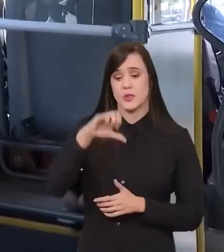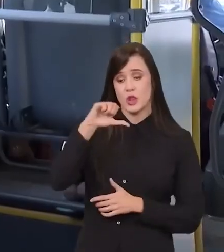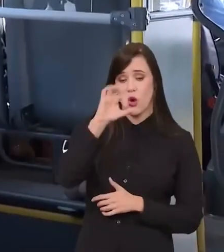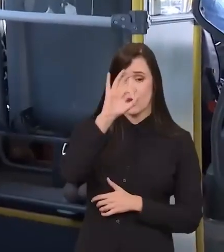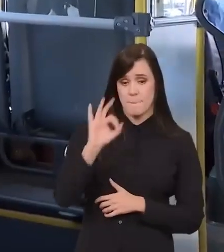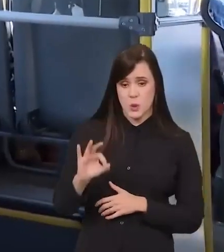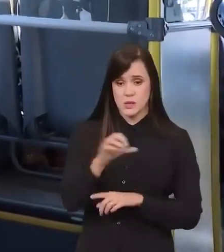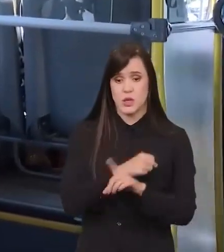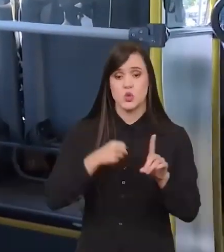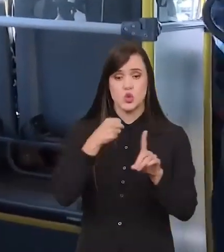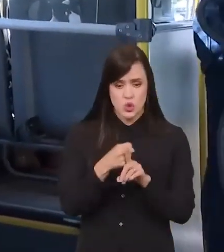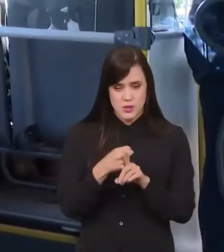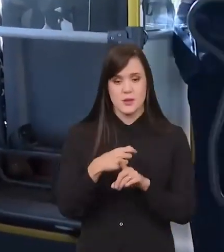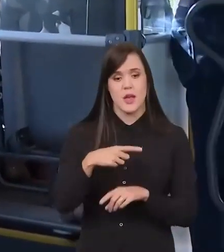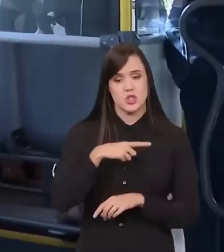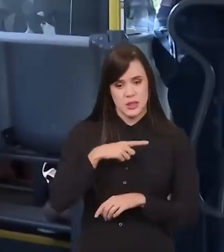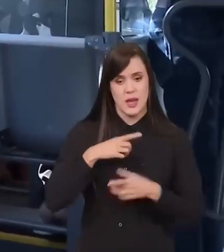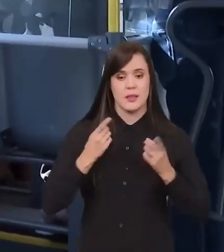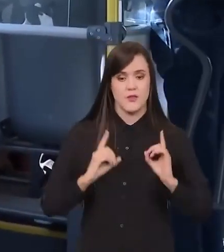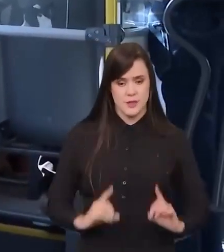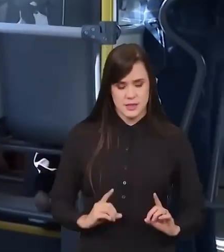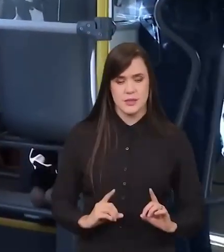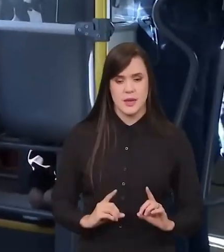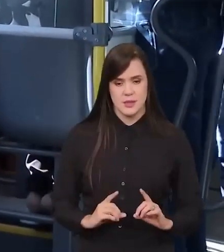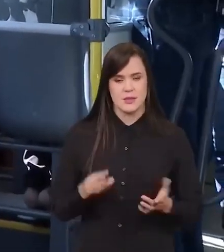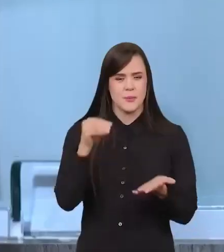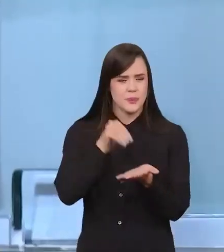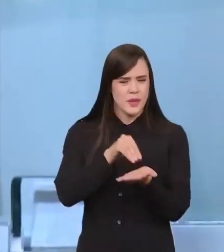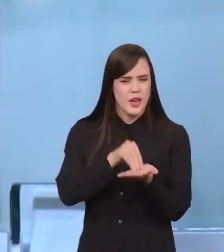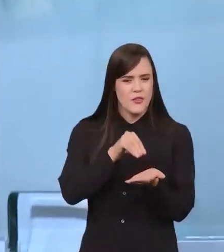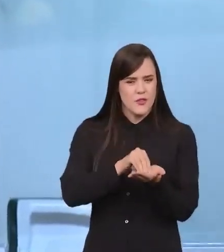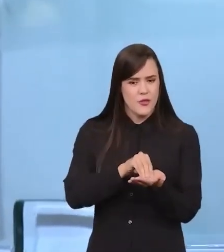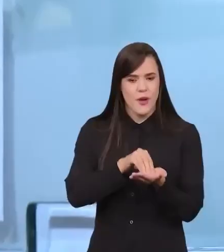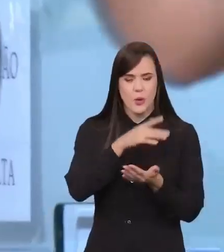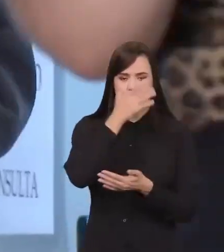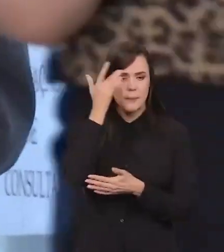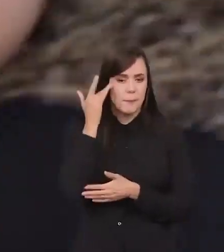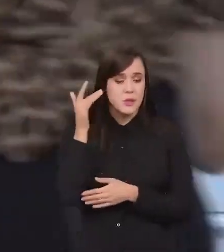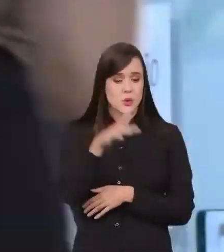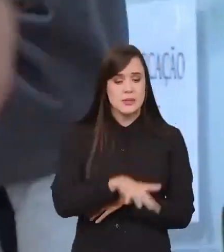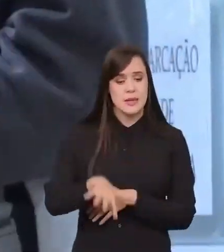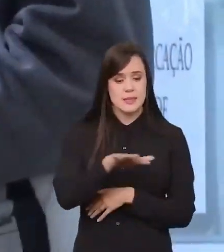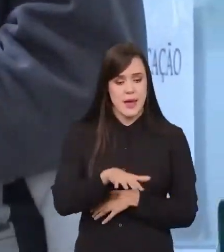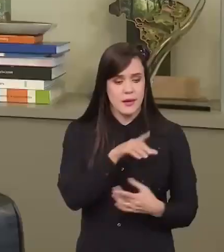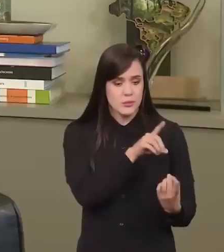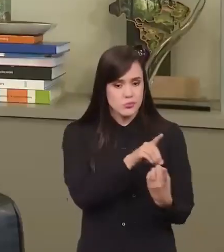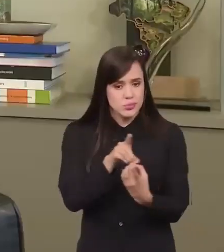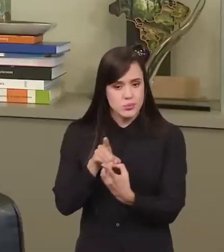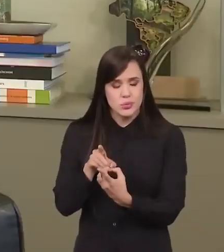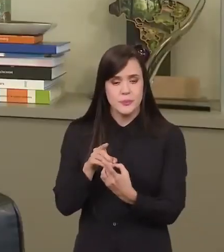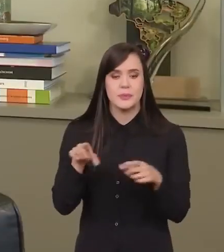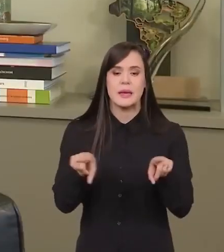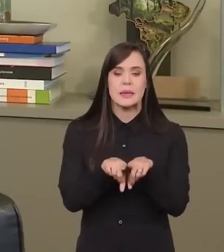9% da sociedade com algum tipo de deficiência, não é por falta de pessoas desse segmento para atender. E uma outra